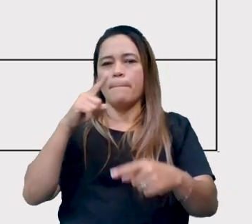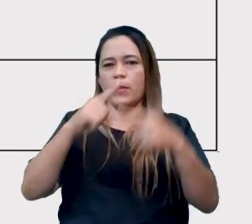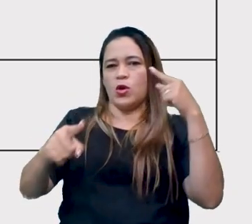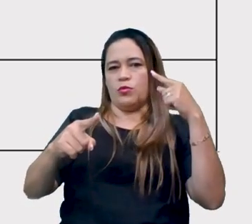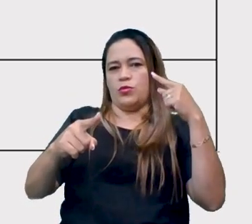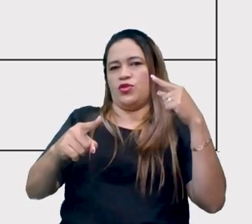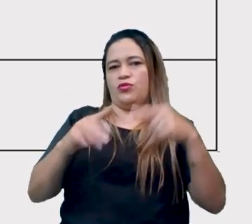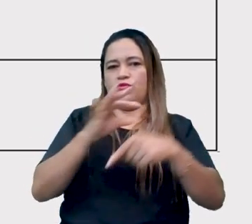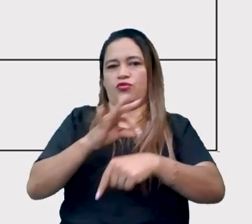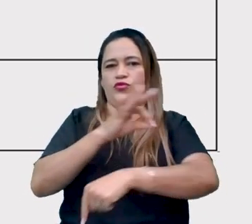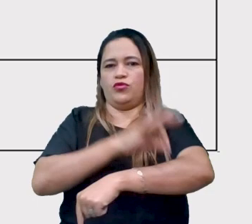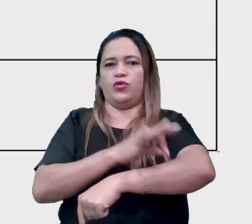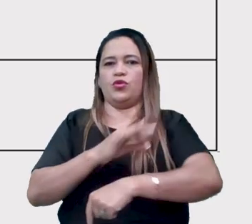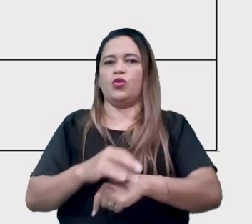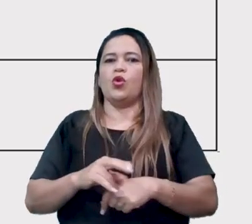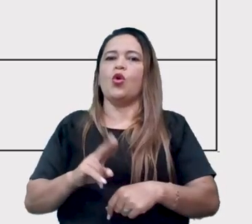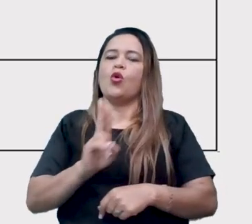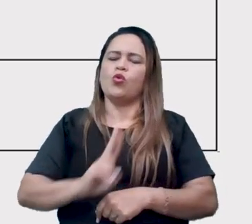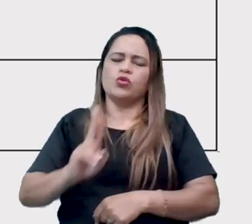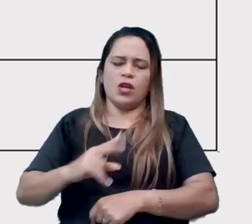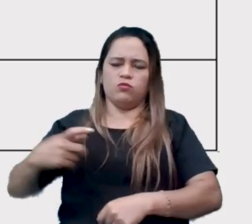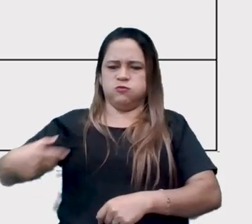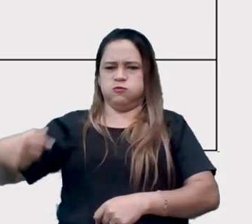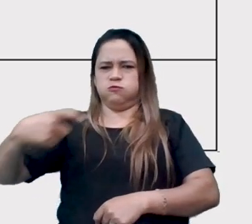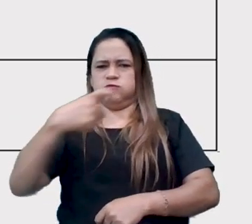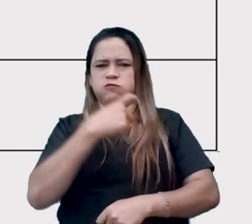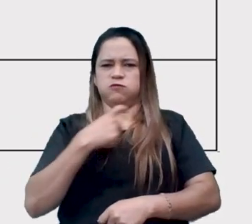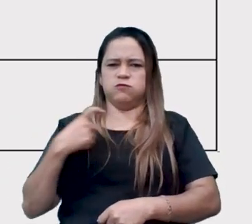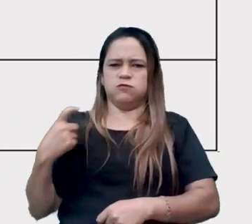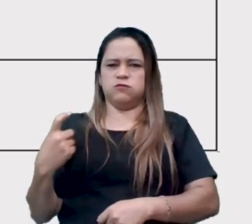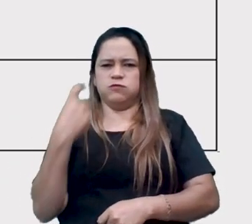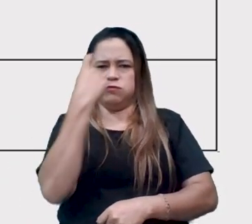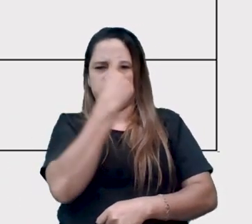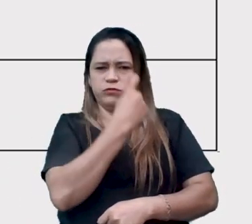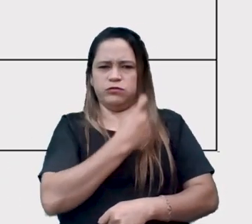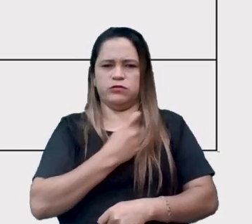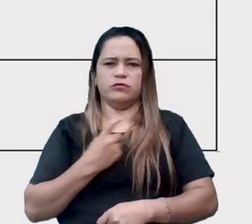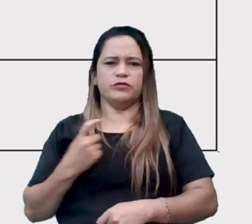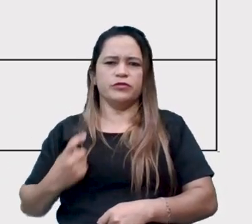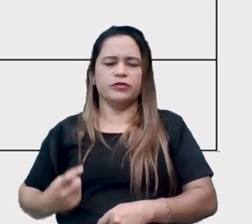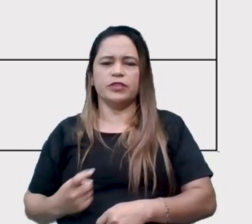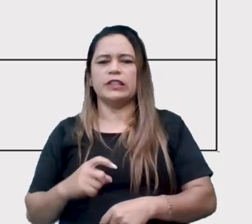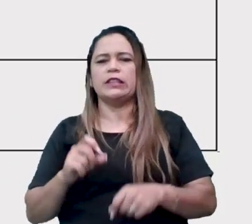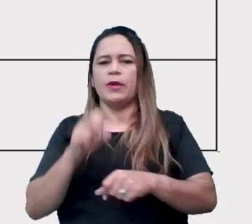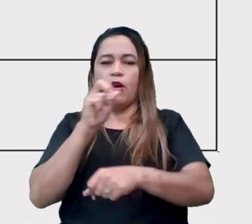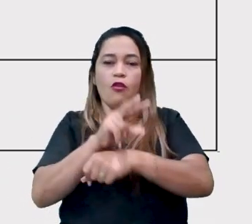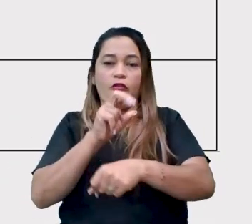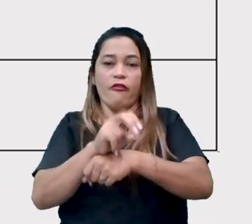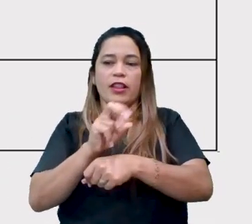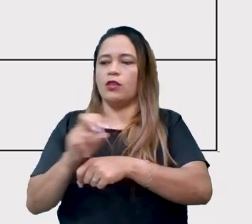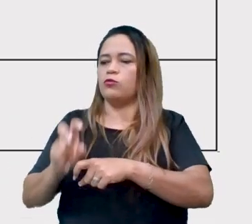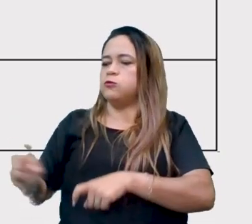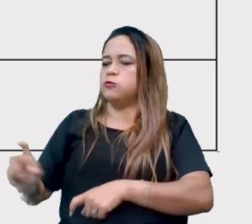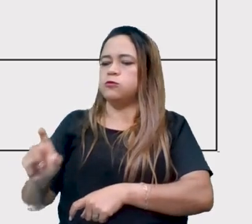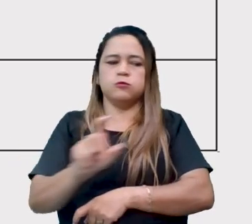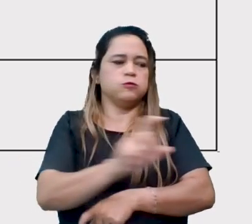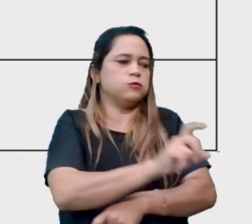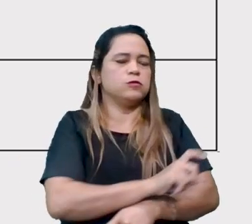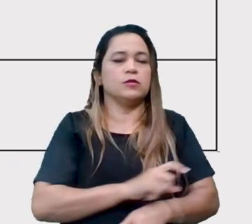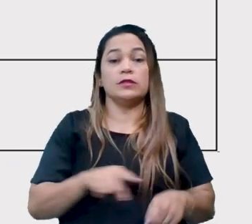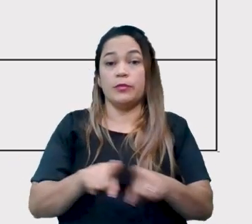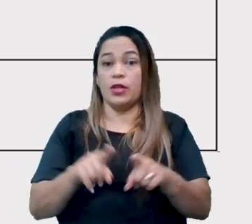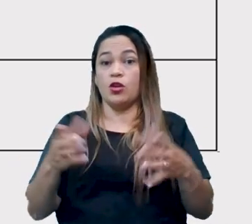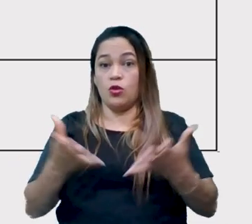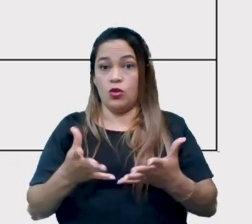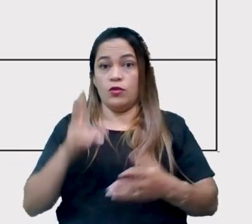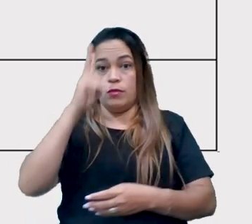Por exemplo, o uso de repelente, podemos colocar o uso de inseticidas, que são aqueles venenos que matam o mosquito. E hoje vamos